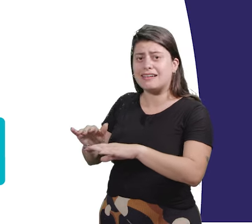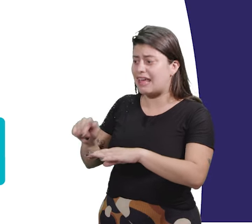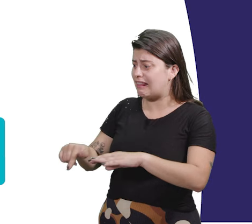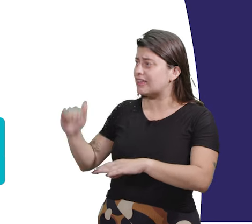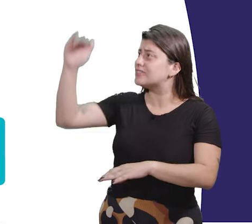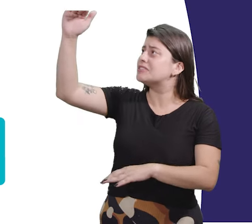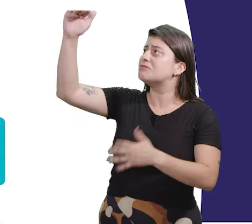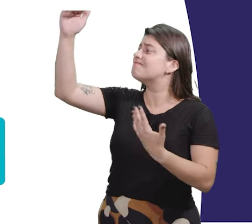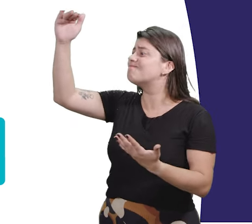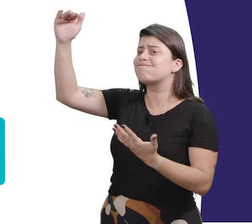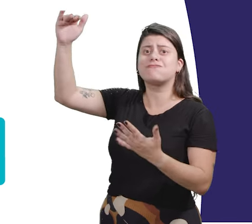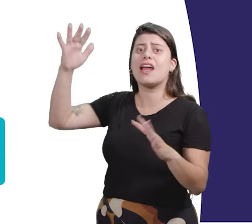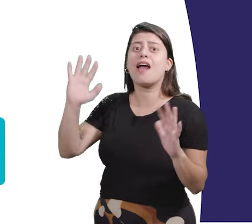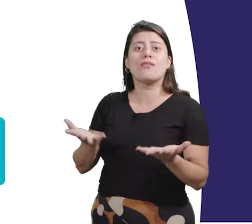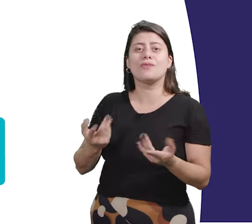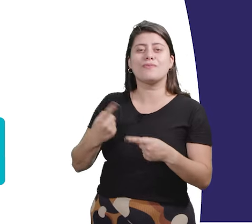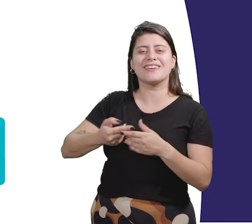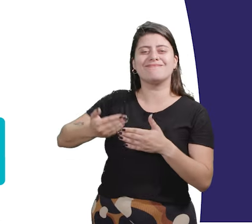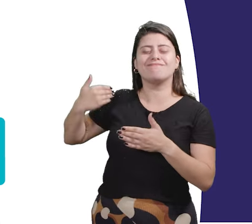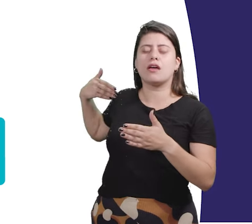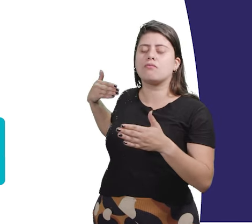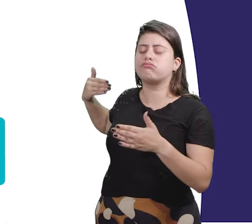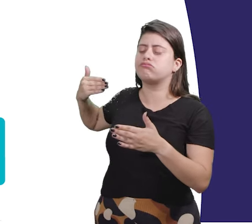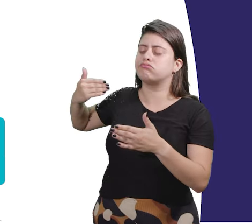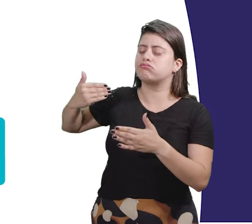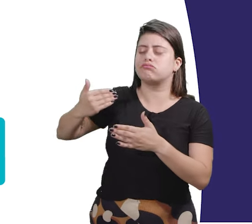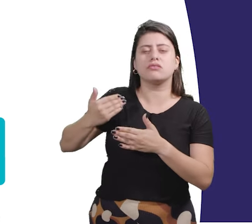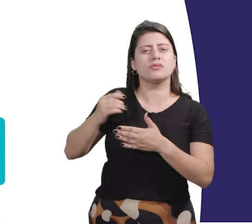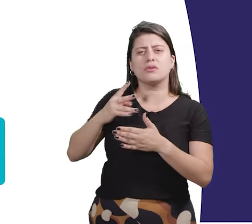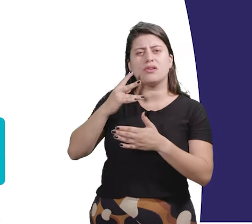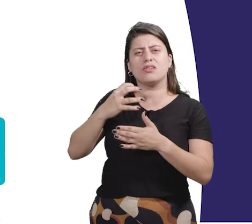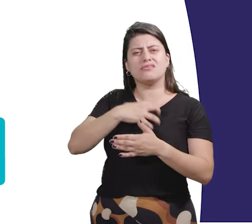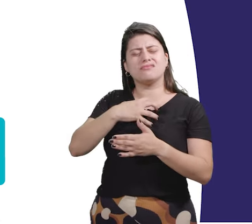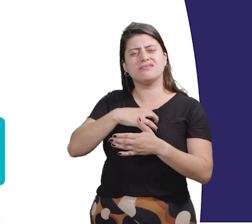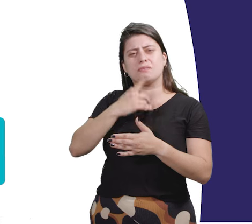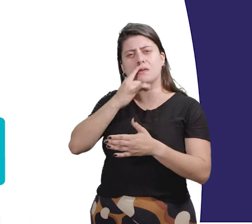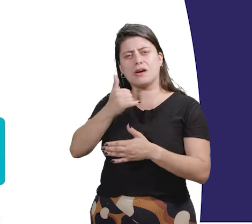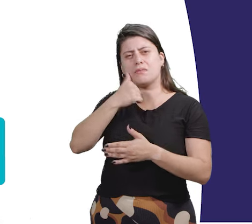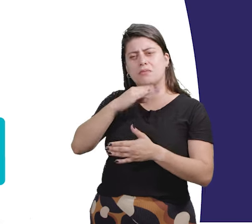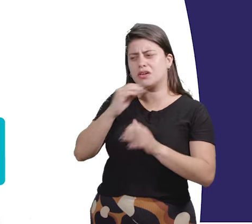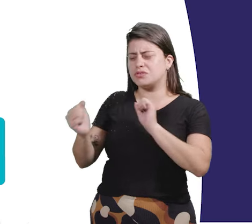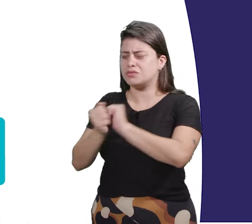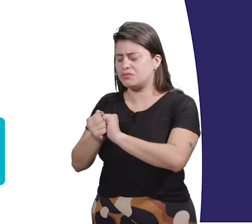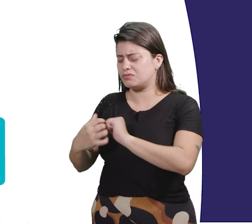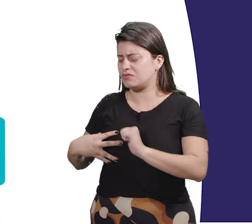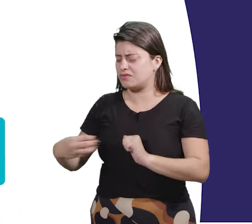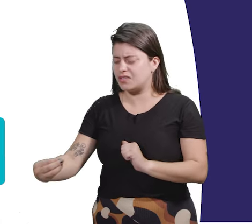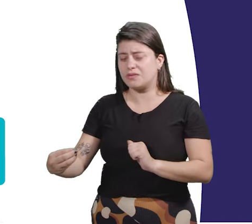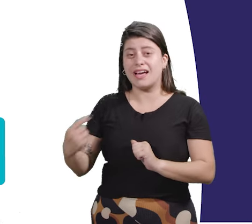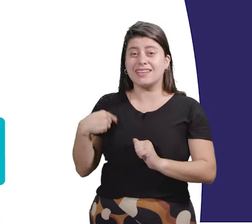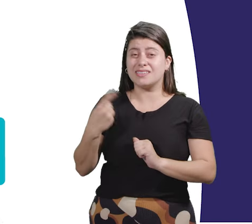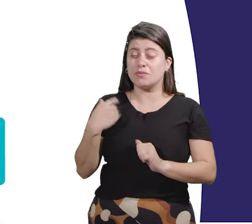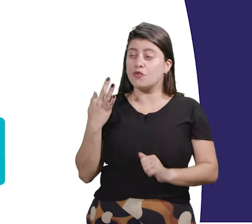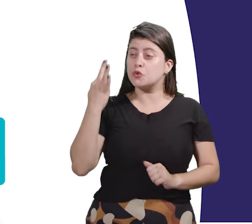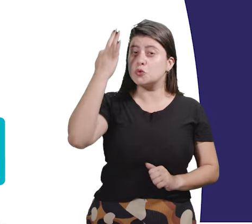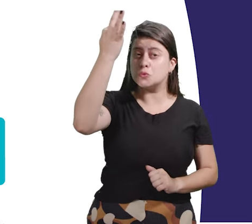né? Porque até então, a única função que eles executavam ali naquele momento de relação, né, com os filhos era essa função de mãe e pai. E aí,